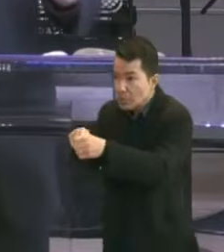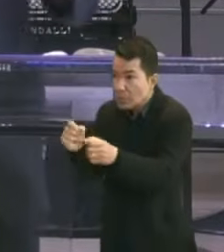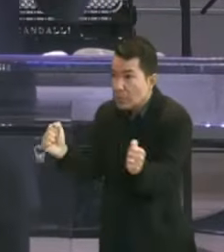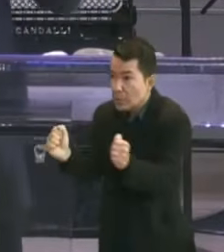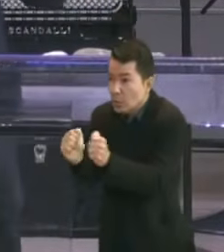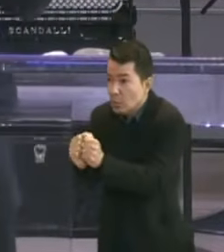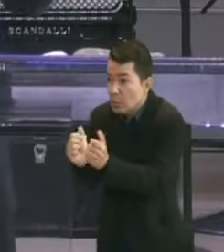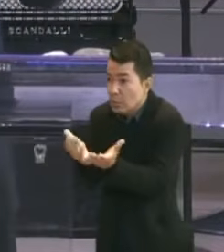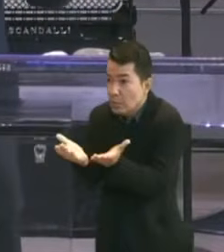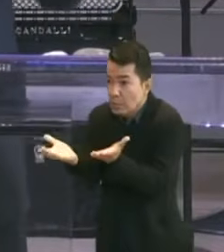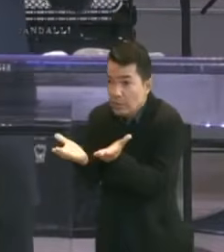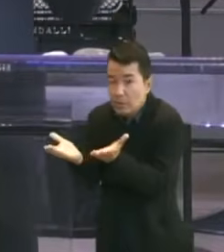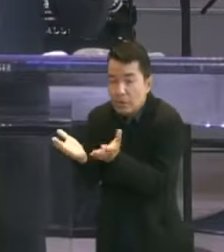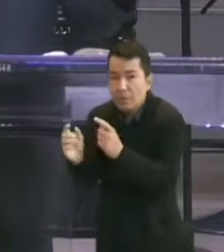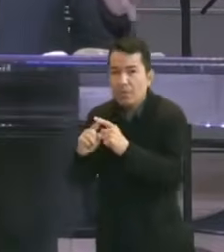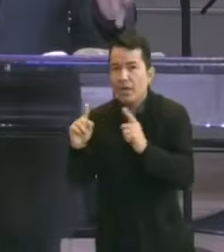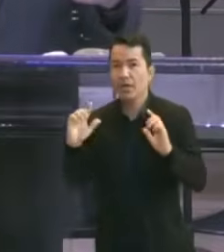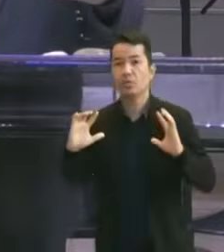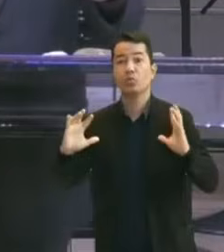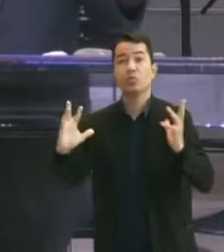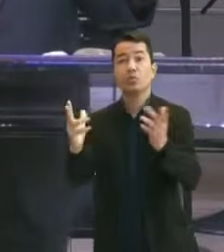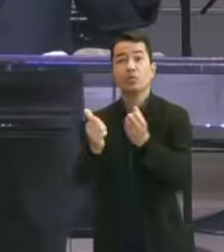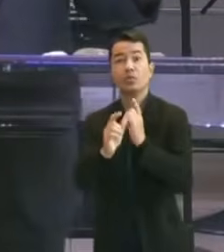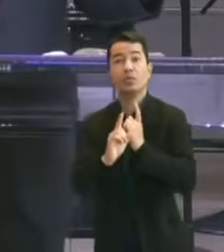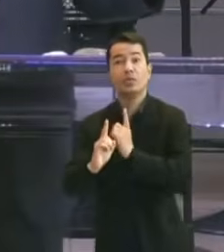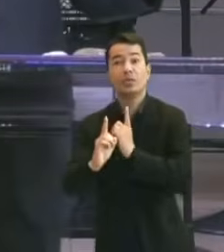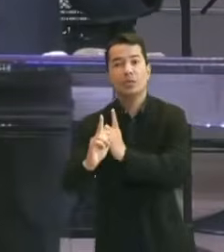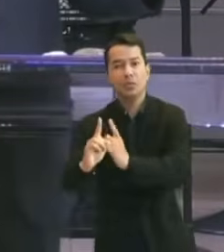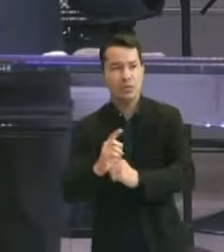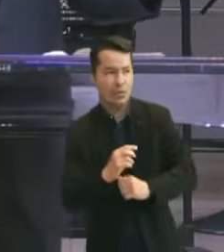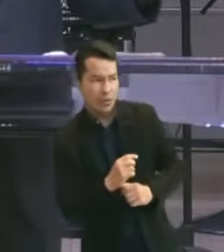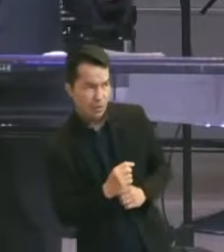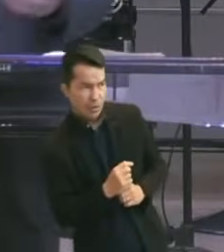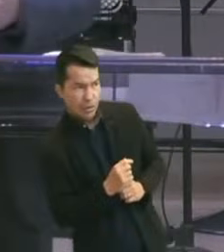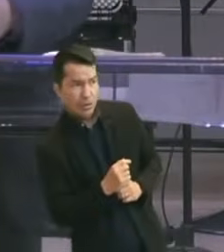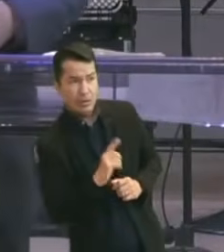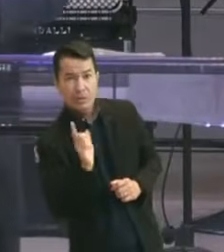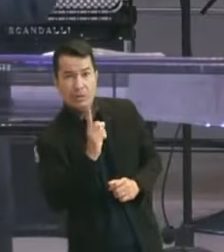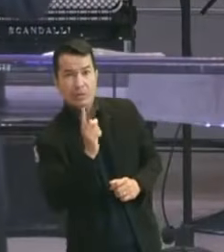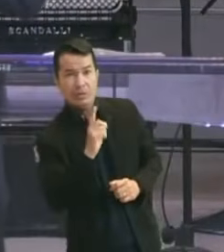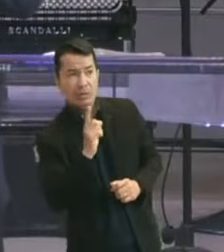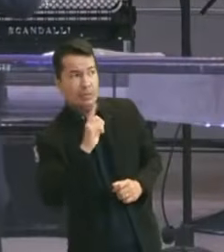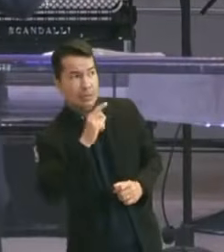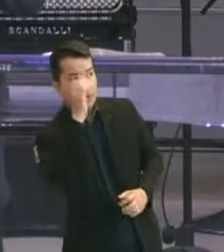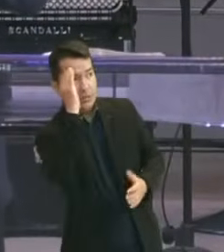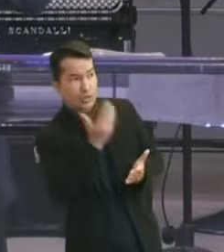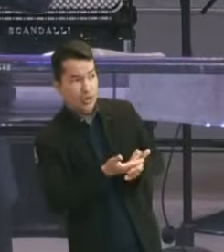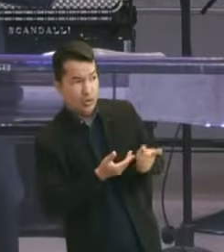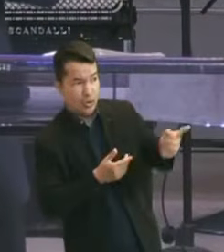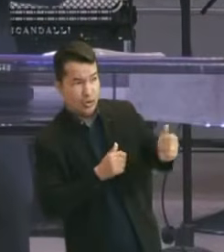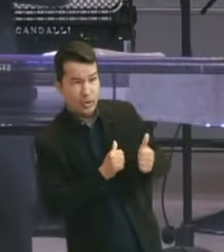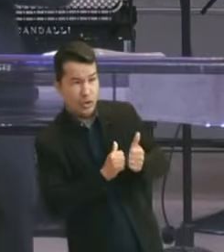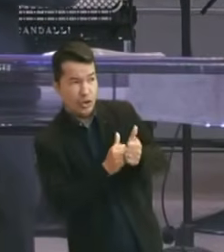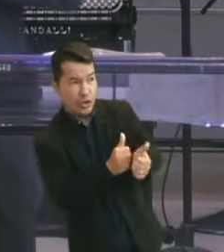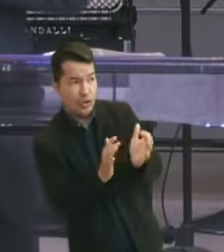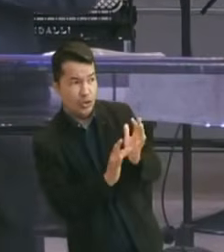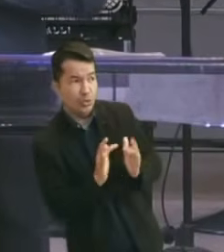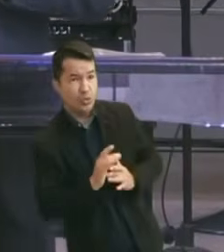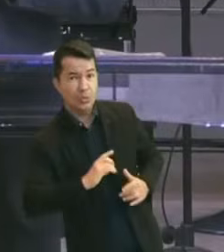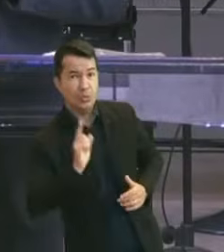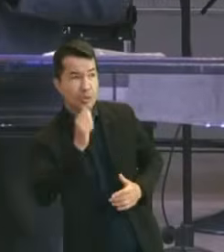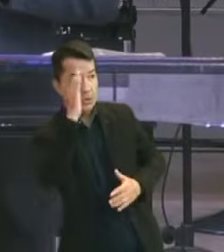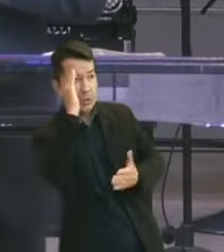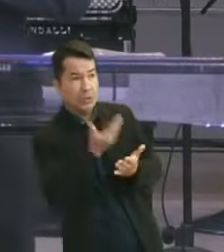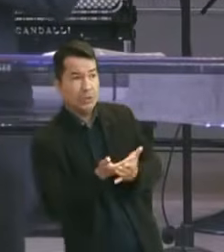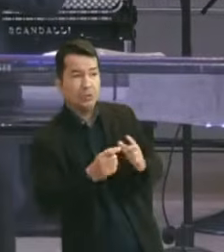gente. Porém todos tinham medo dele, porque não acreditavam que ele também era seguidor de Jesus. Então Barnabé